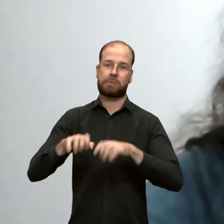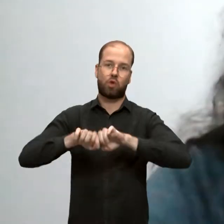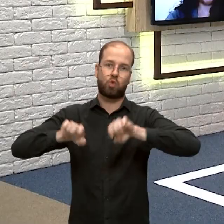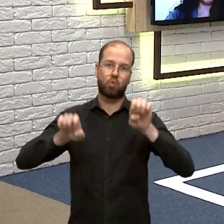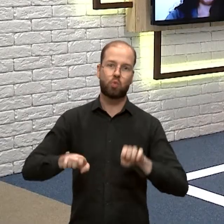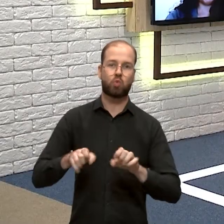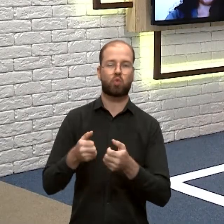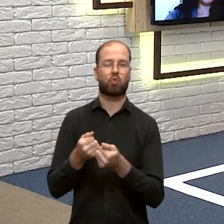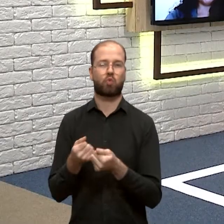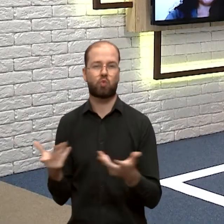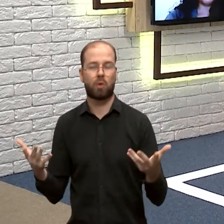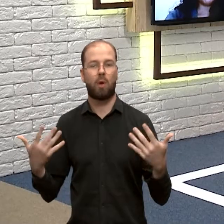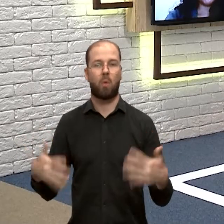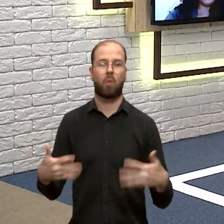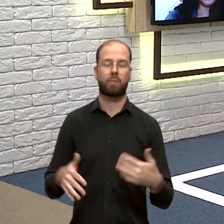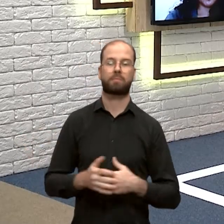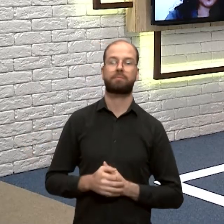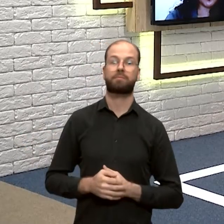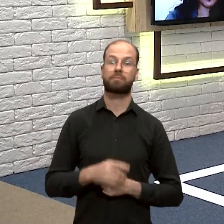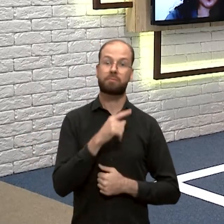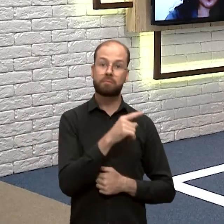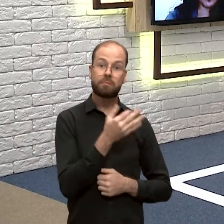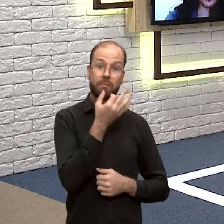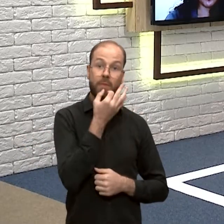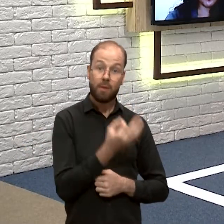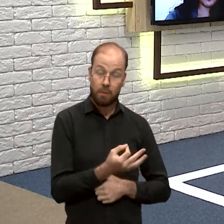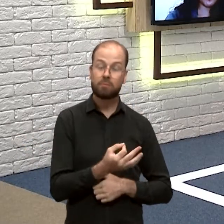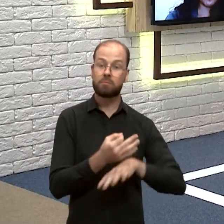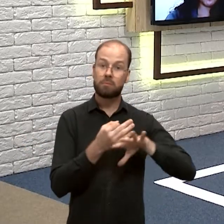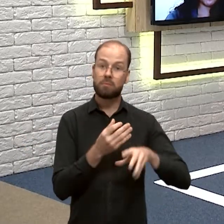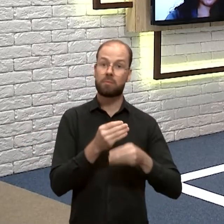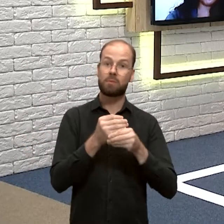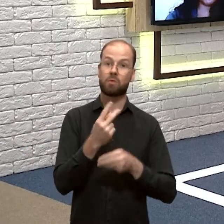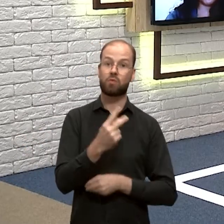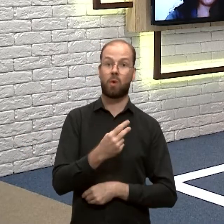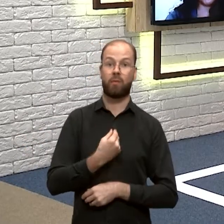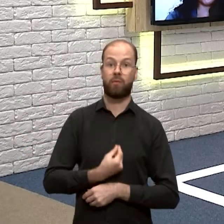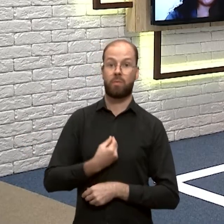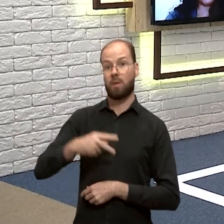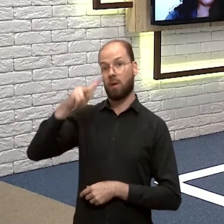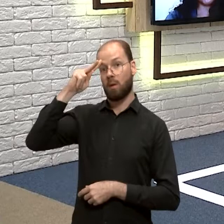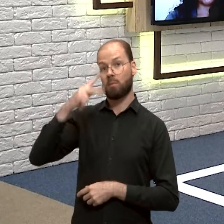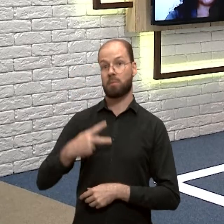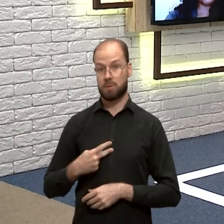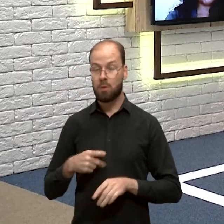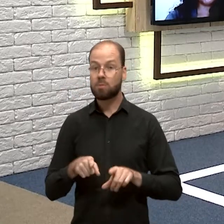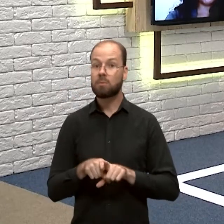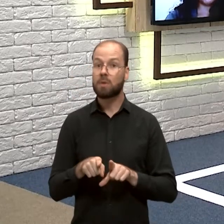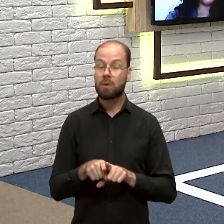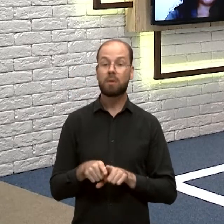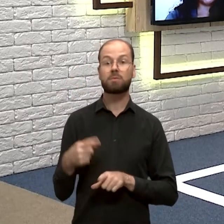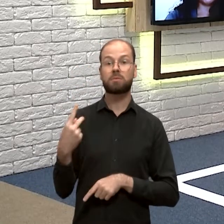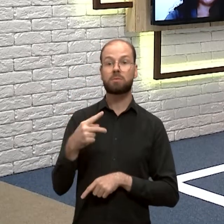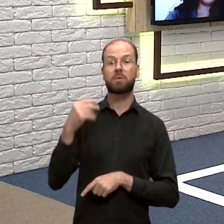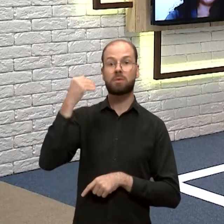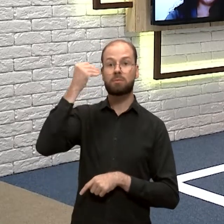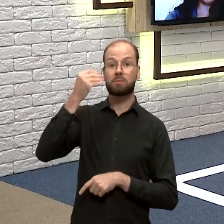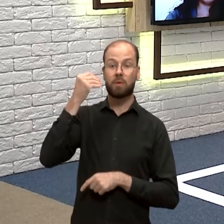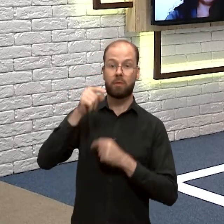E você acha que acrescentou também para a sua vida pessoal essa experiência? Você vai ser uma